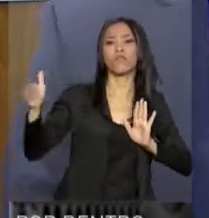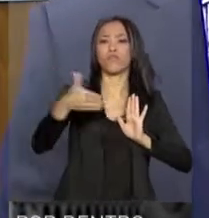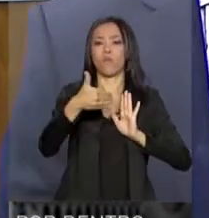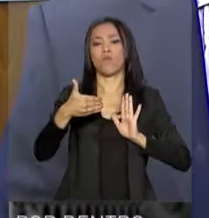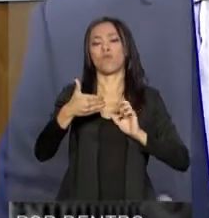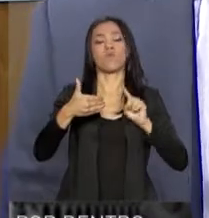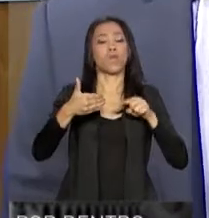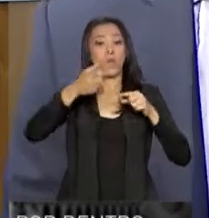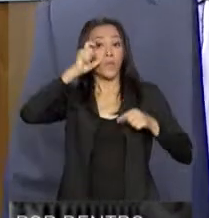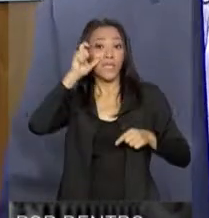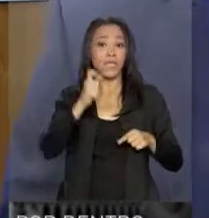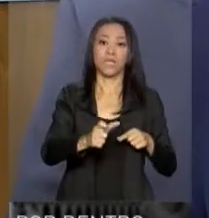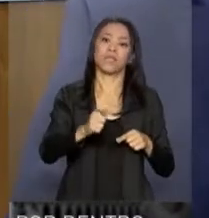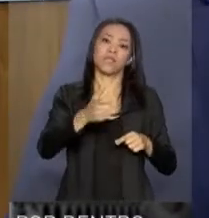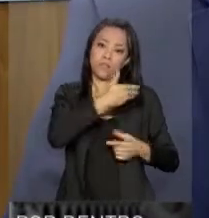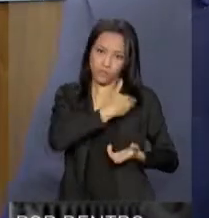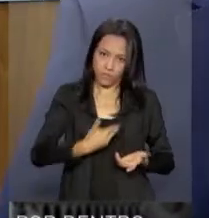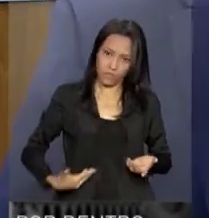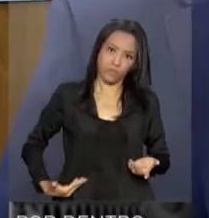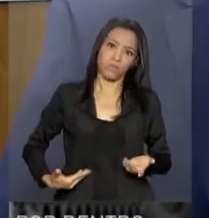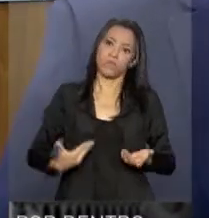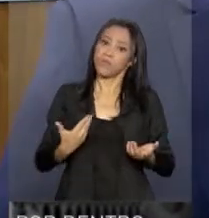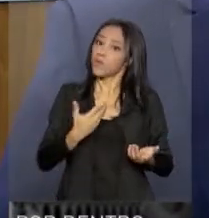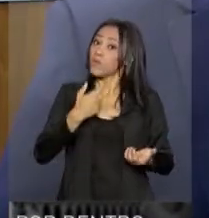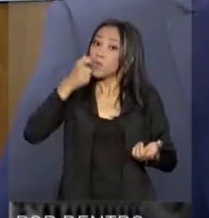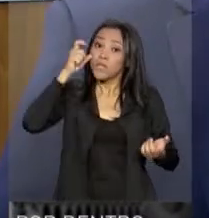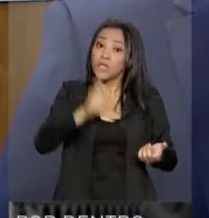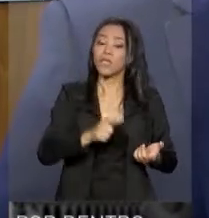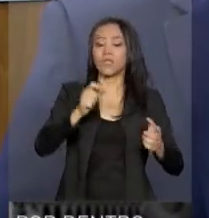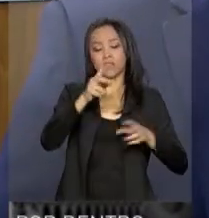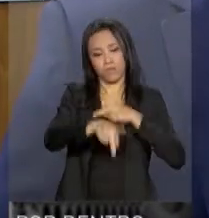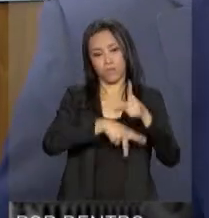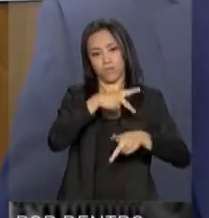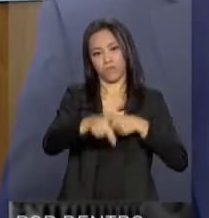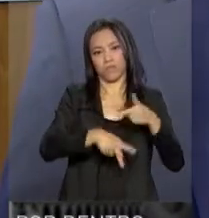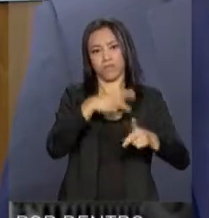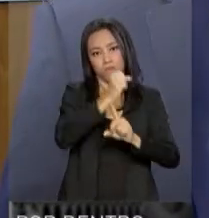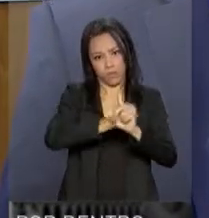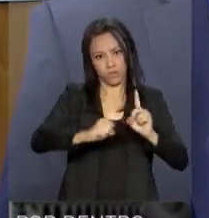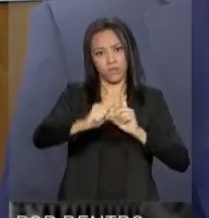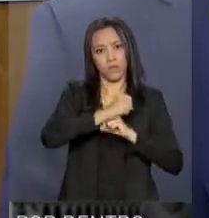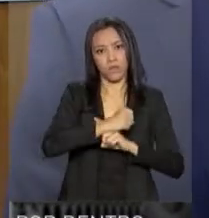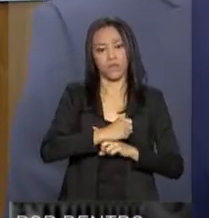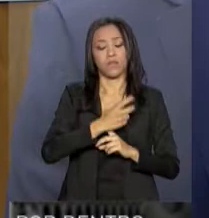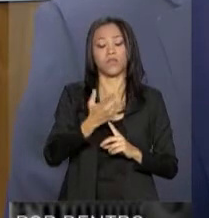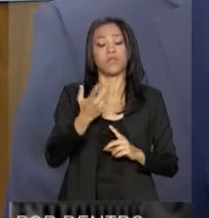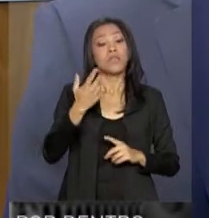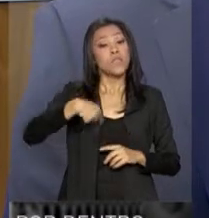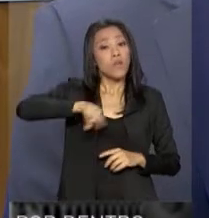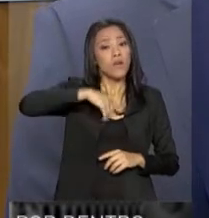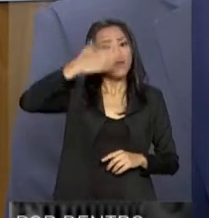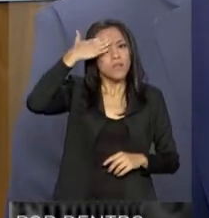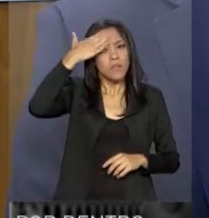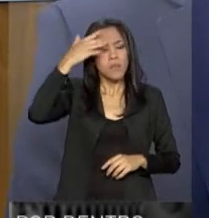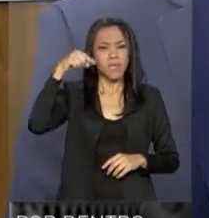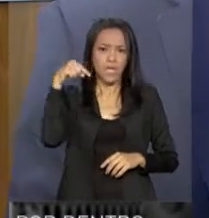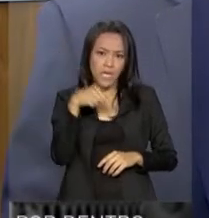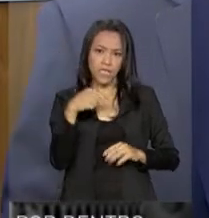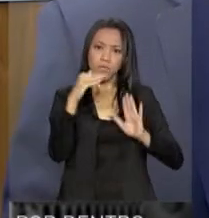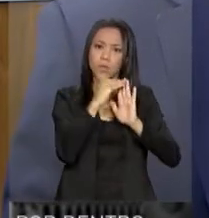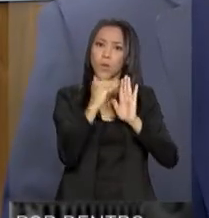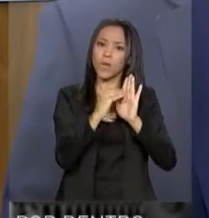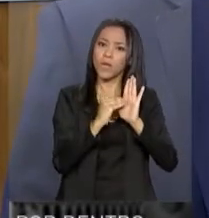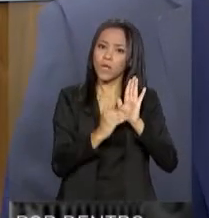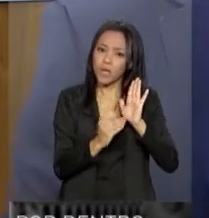sobre o privado dentro do setor público então a gente sabe que esses programas eles são estruturadas através de